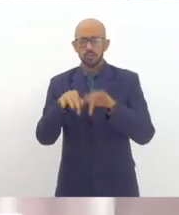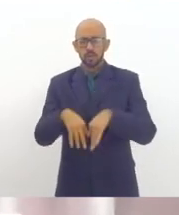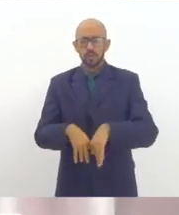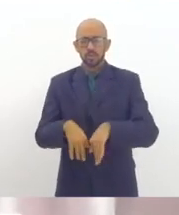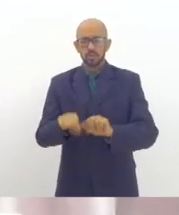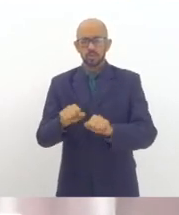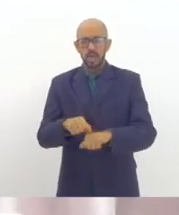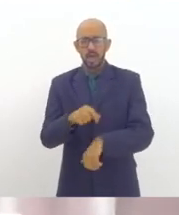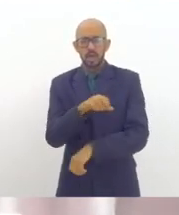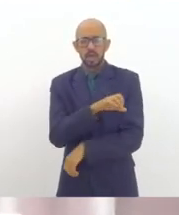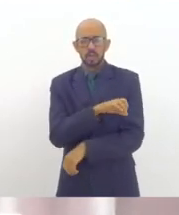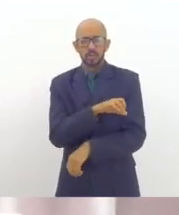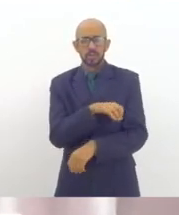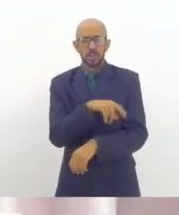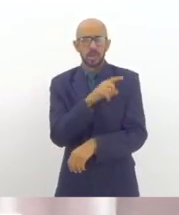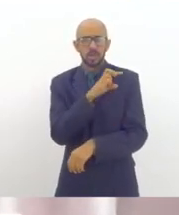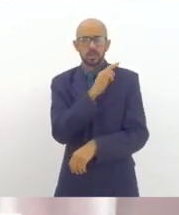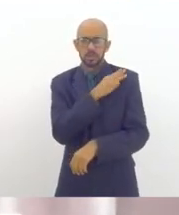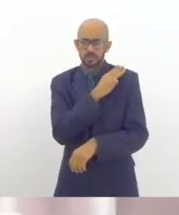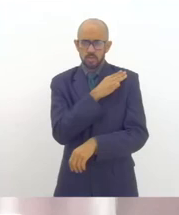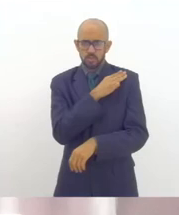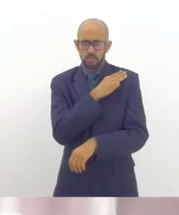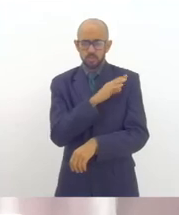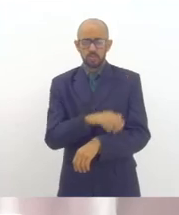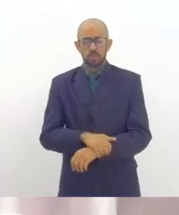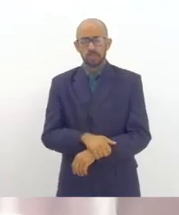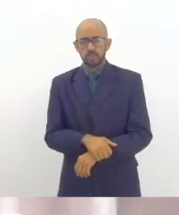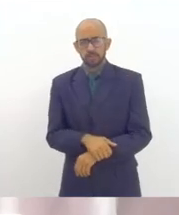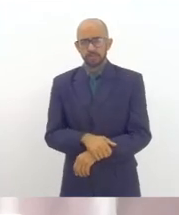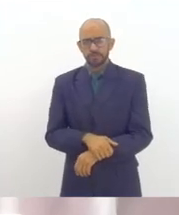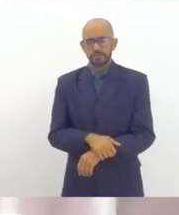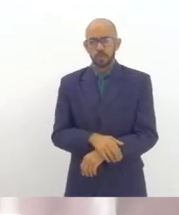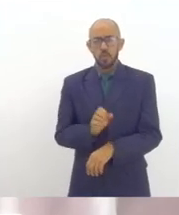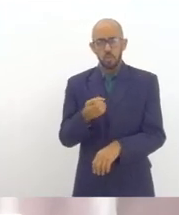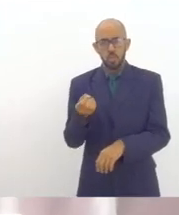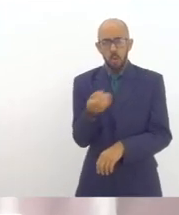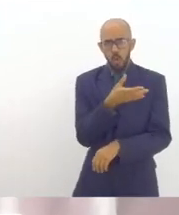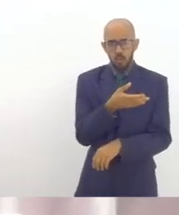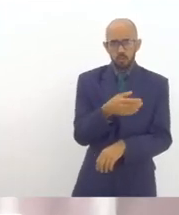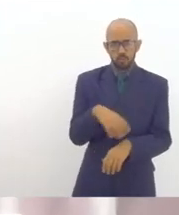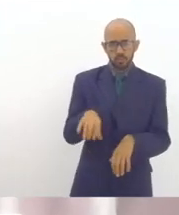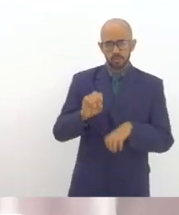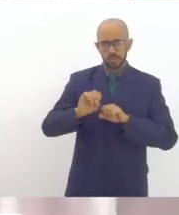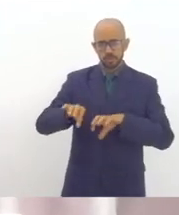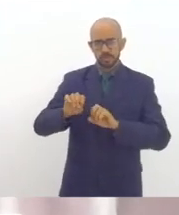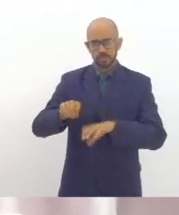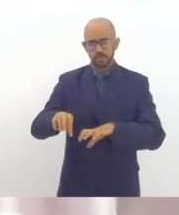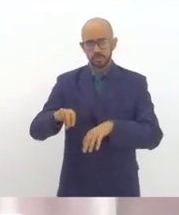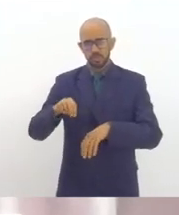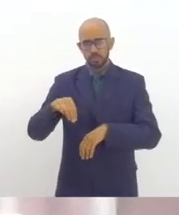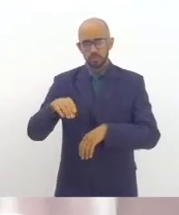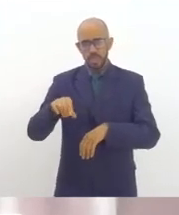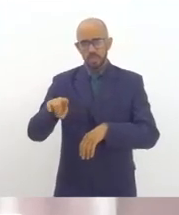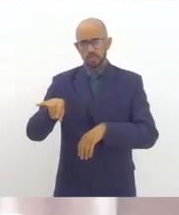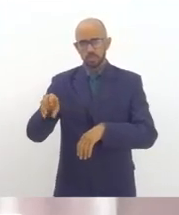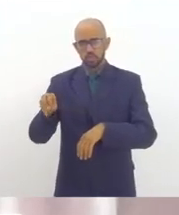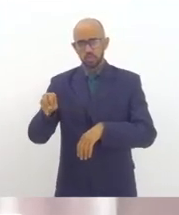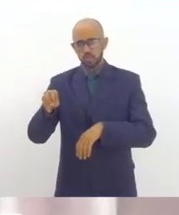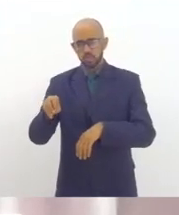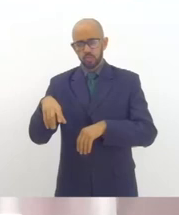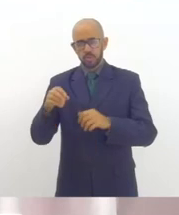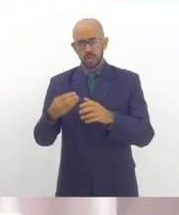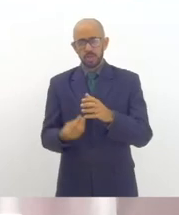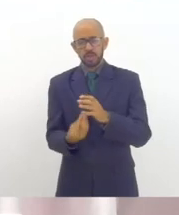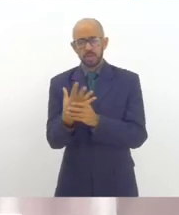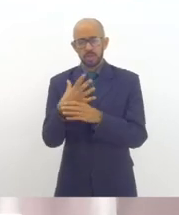do ensino médio. A nova BNCC e o novo ensino médio têm imposto novos